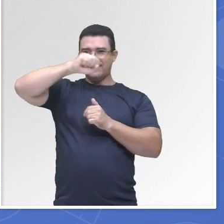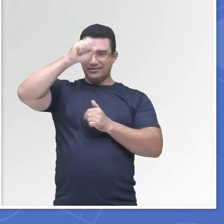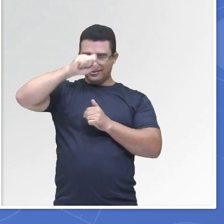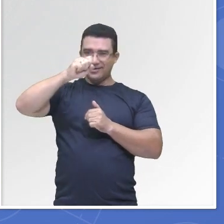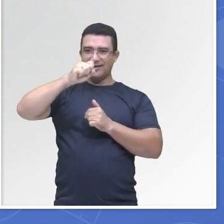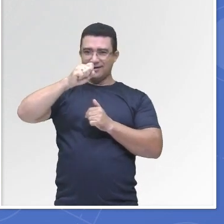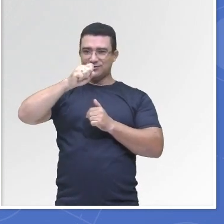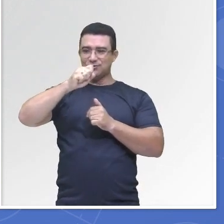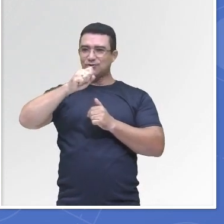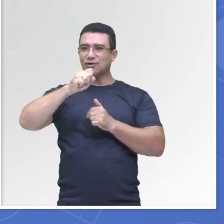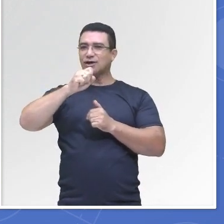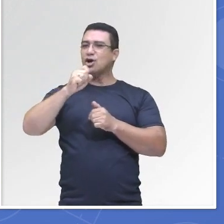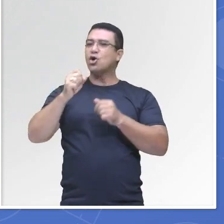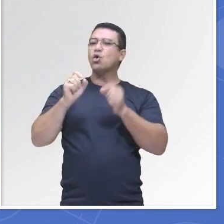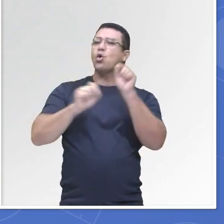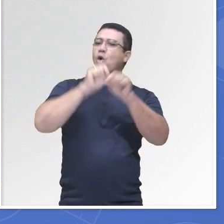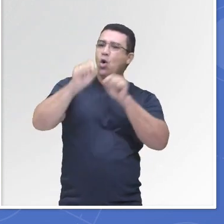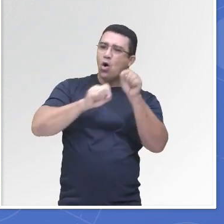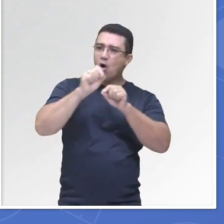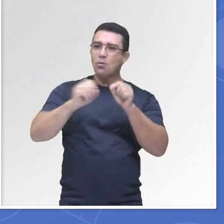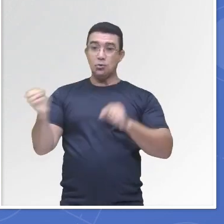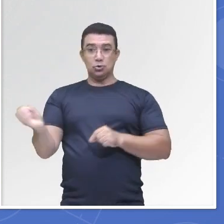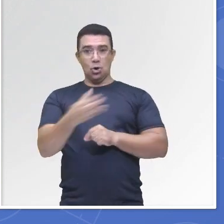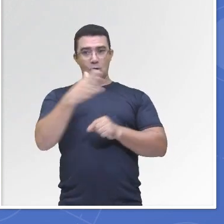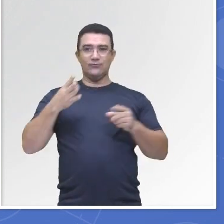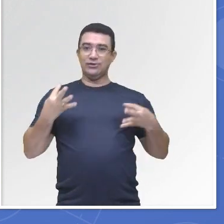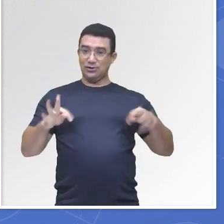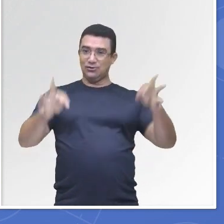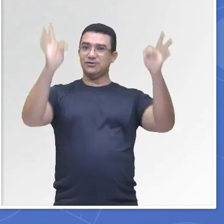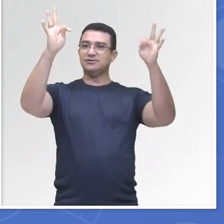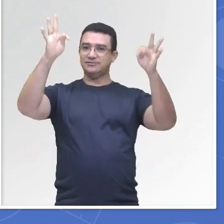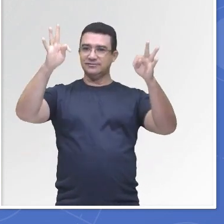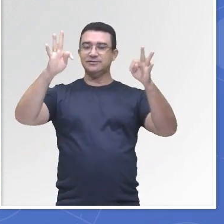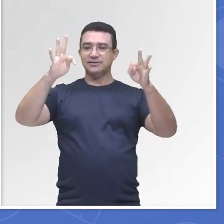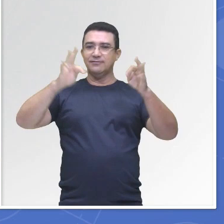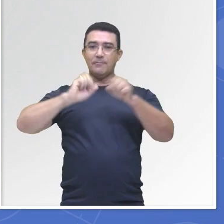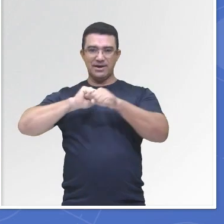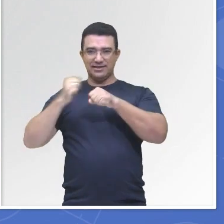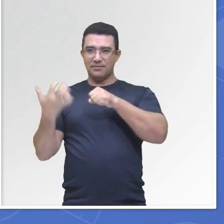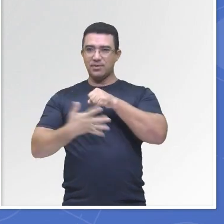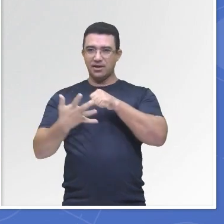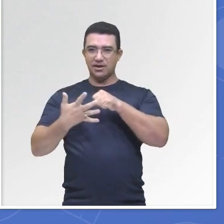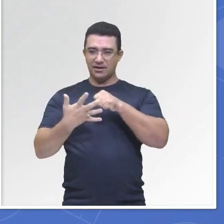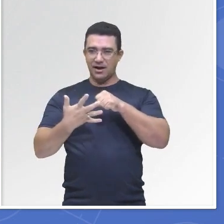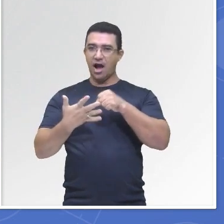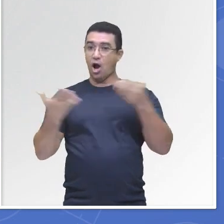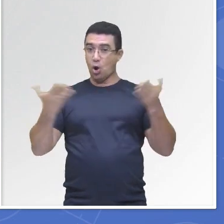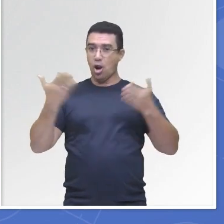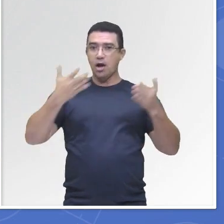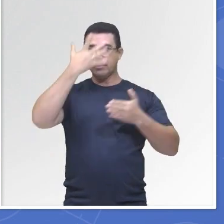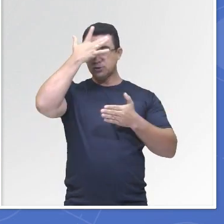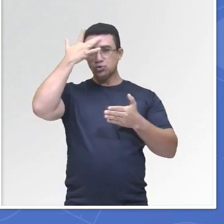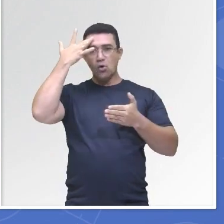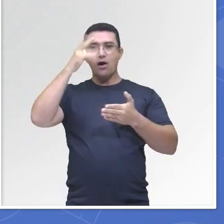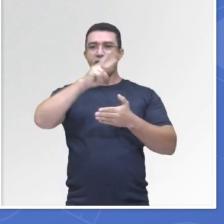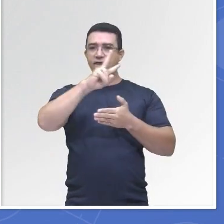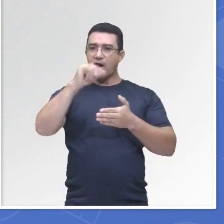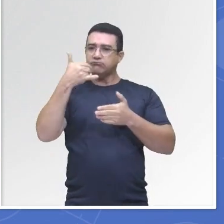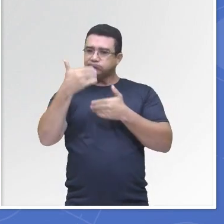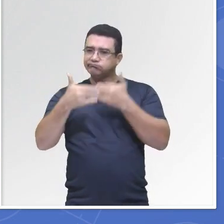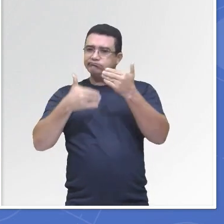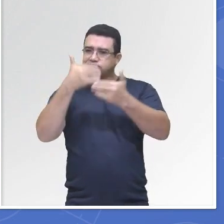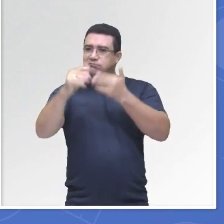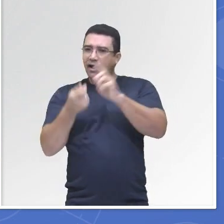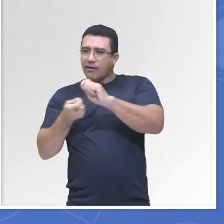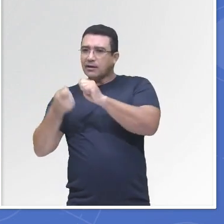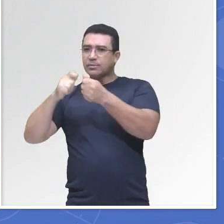de aprender, esse jeito diferente, a pandemia trouxe essa necessidade e a gente com certeza vai se adaptando e vai aprendendo ao